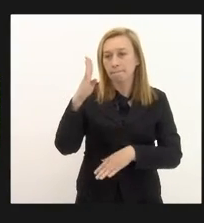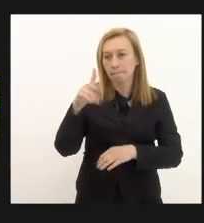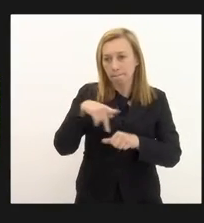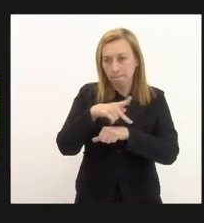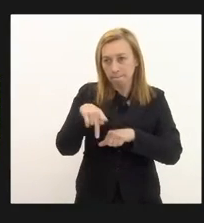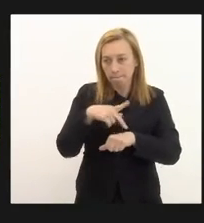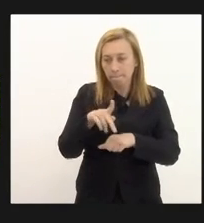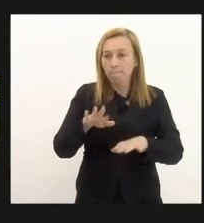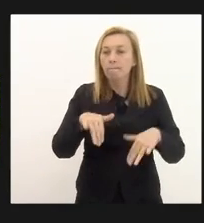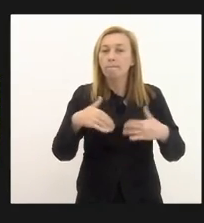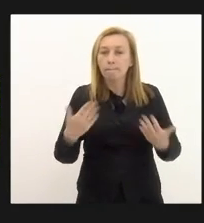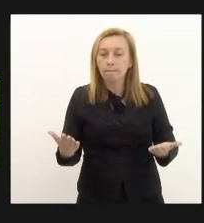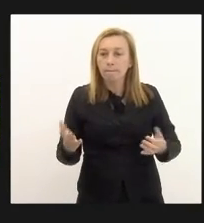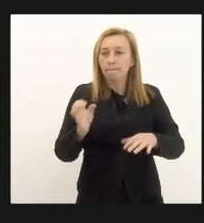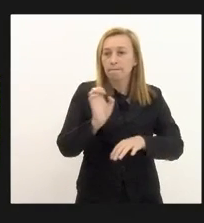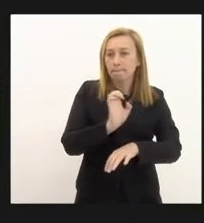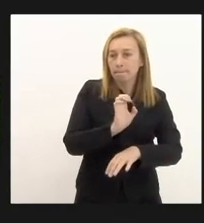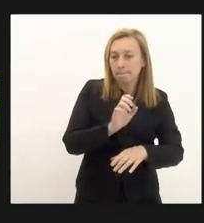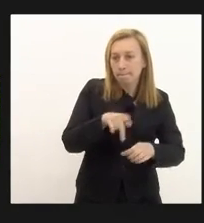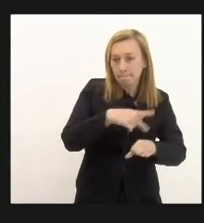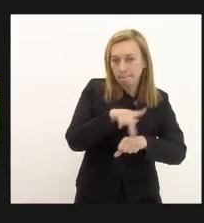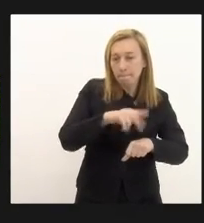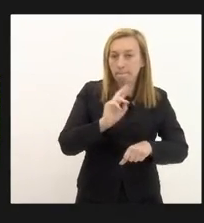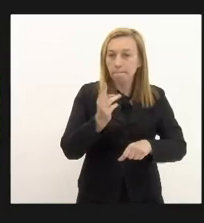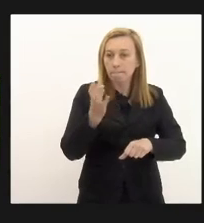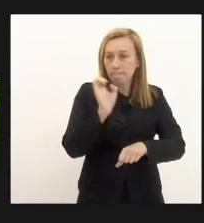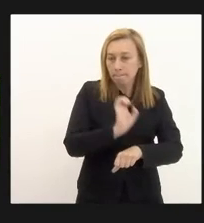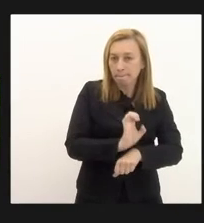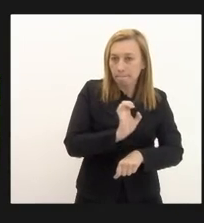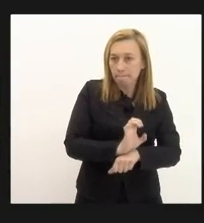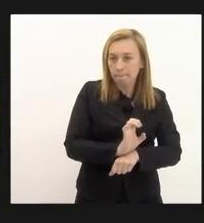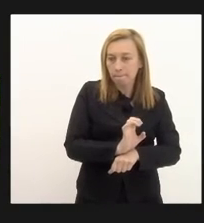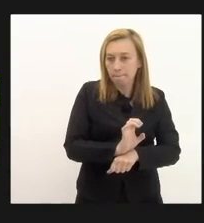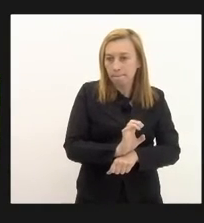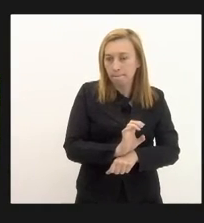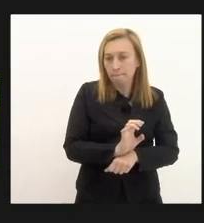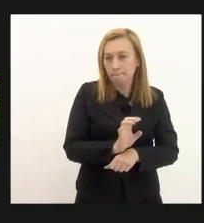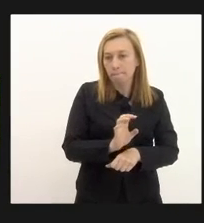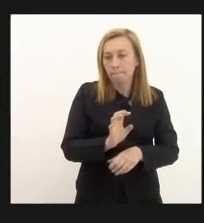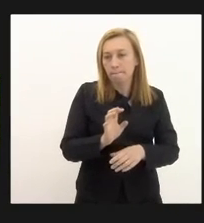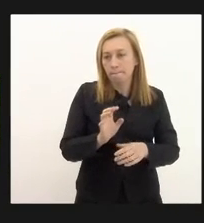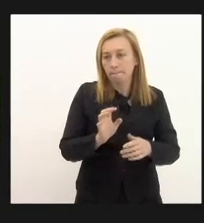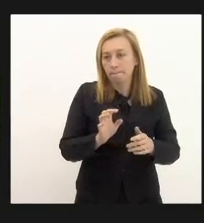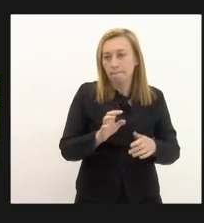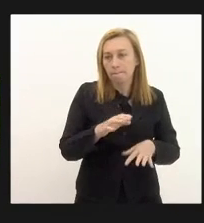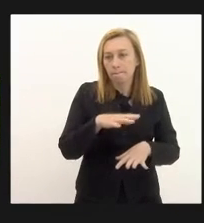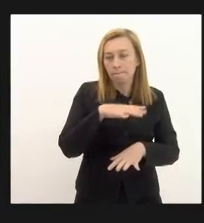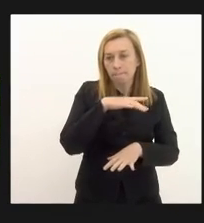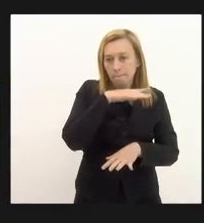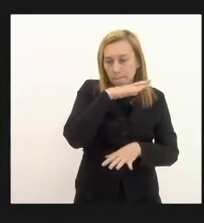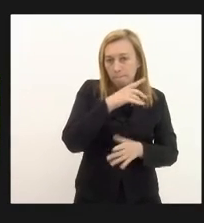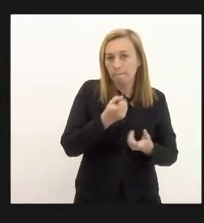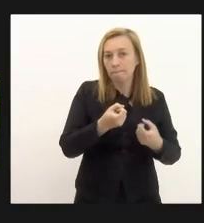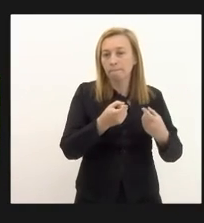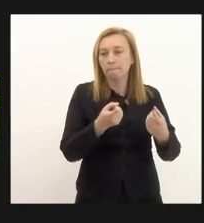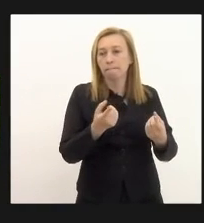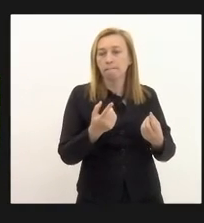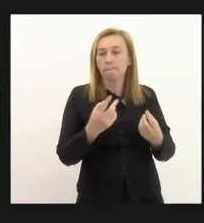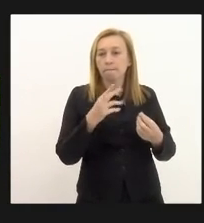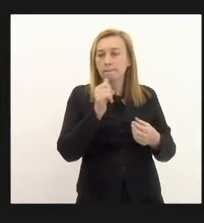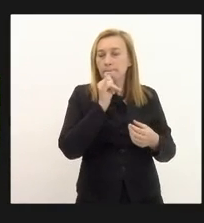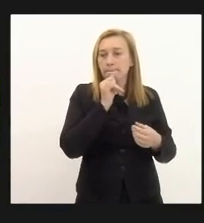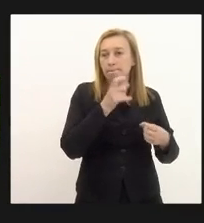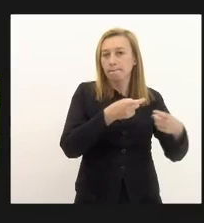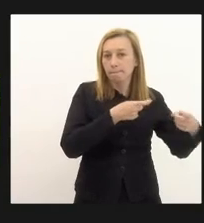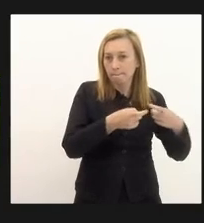país ou um estado se encontra existe e excepcionais como guerra como